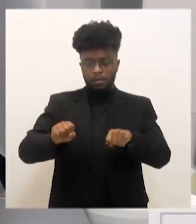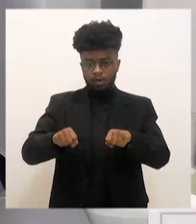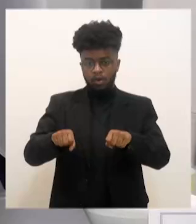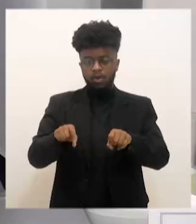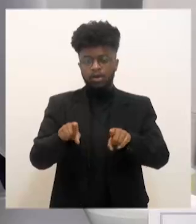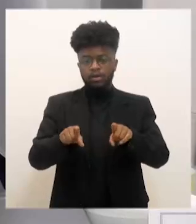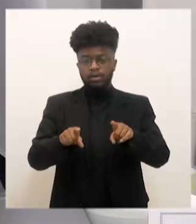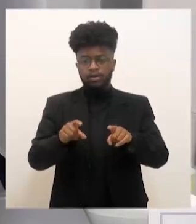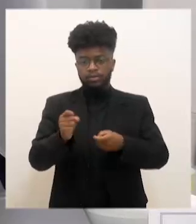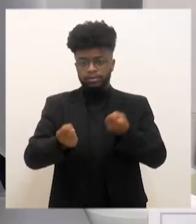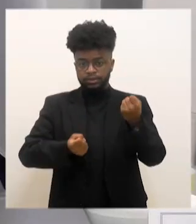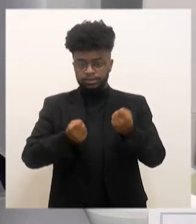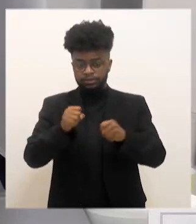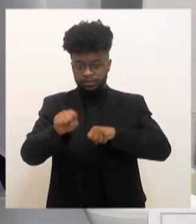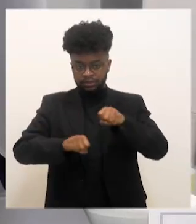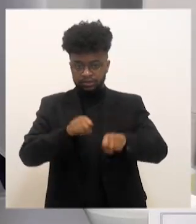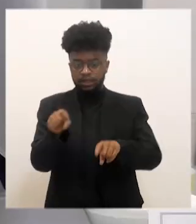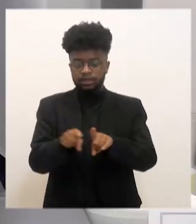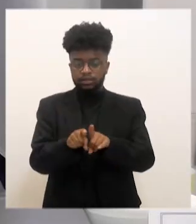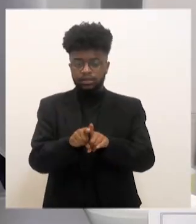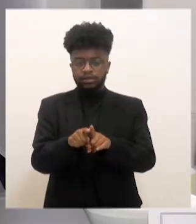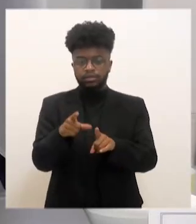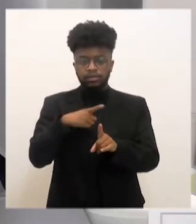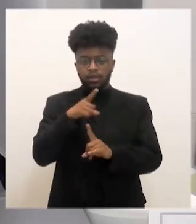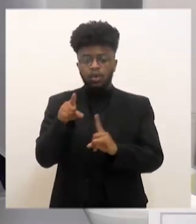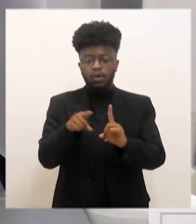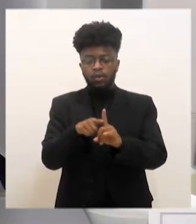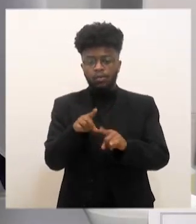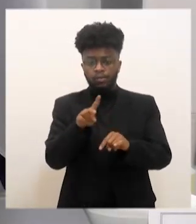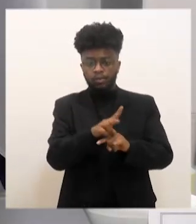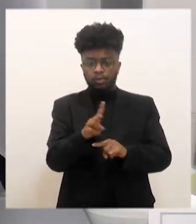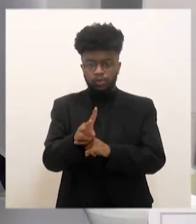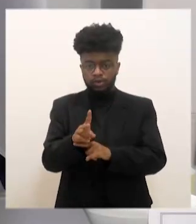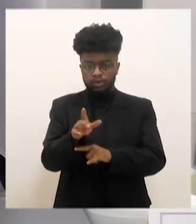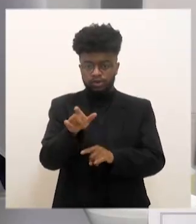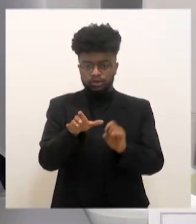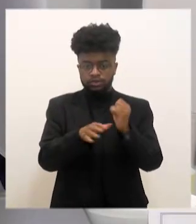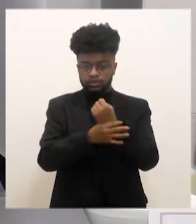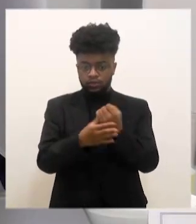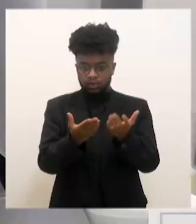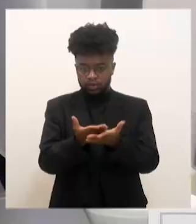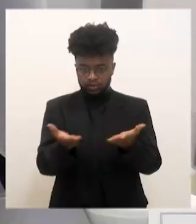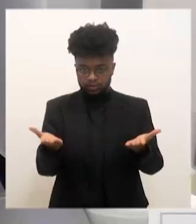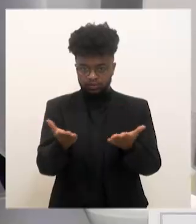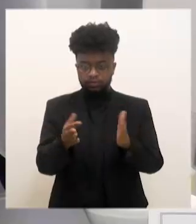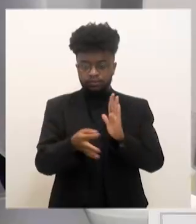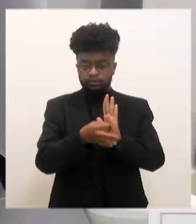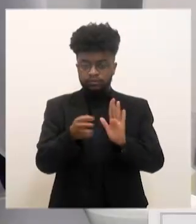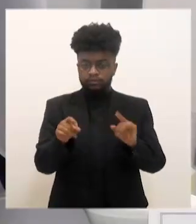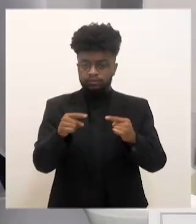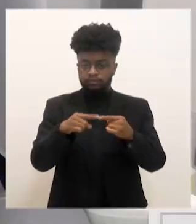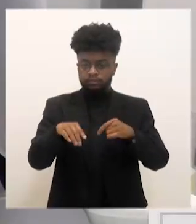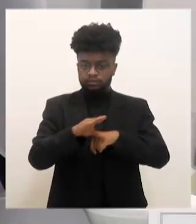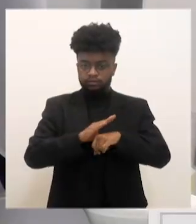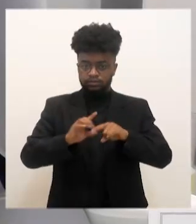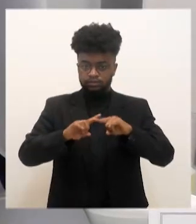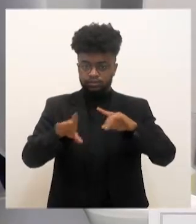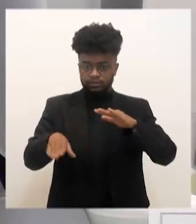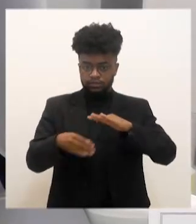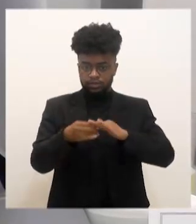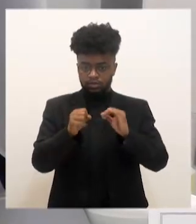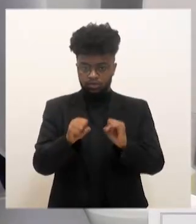segurança viária e a integridade dos condutores e demais usuários das vias públicas. Parecer é pela constitucionalidade com emendas. Em